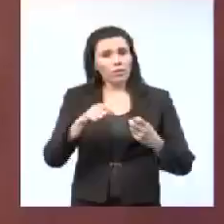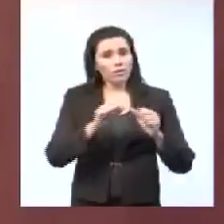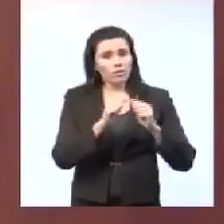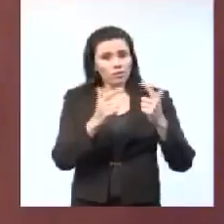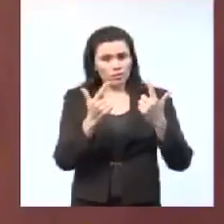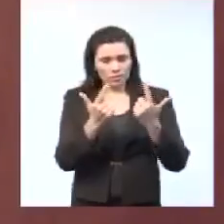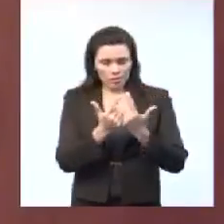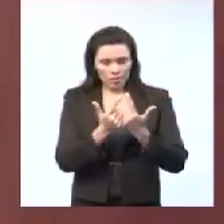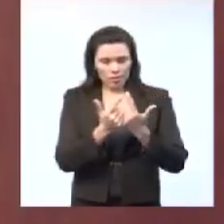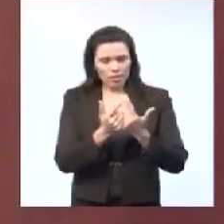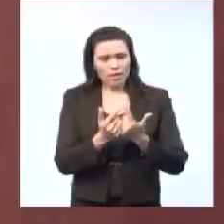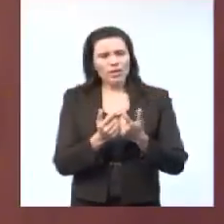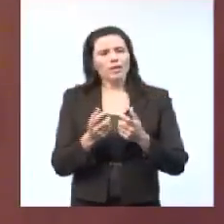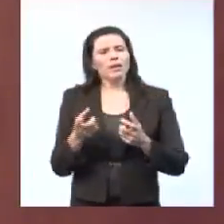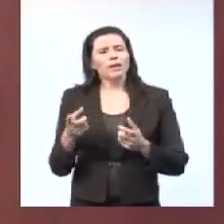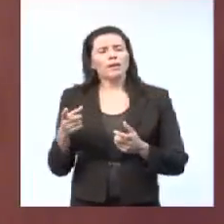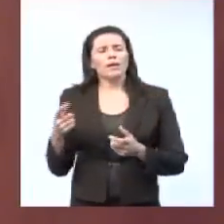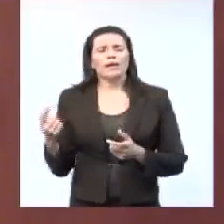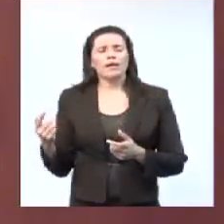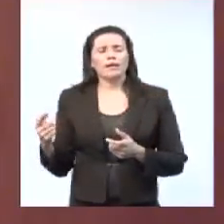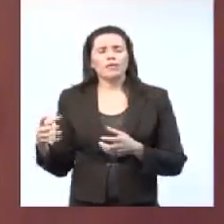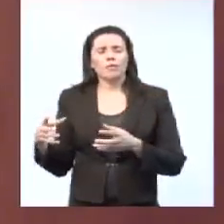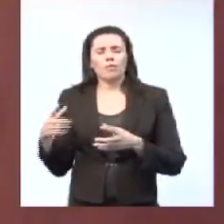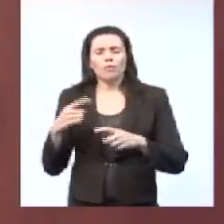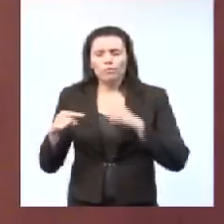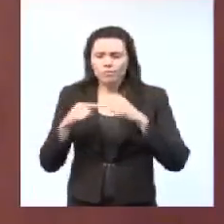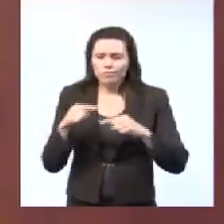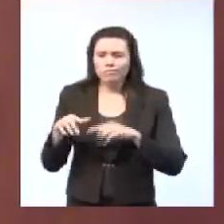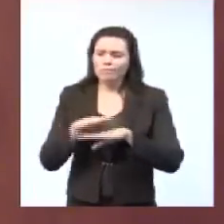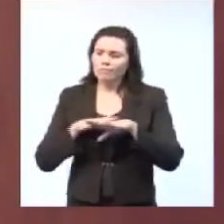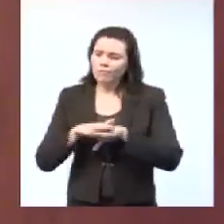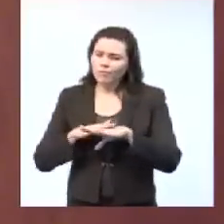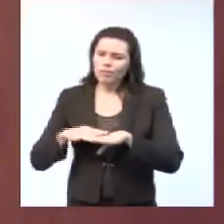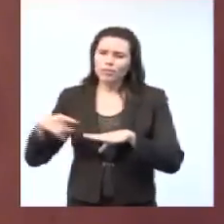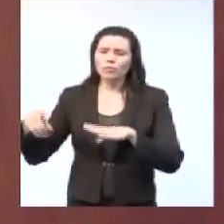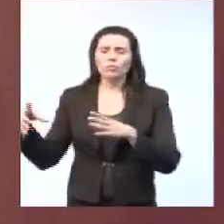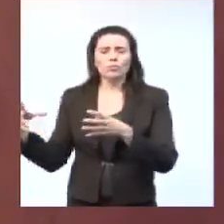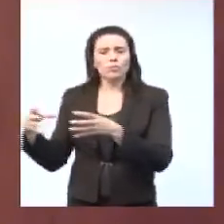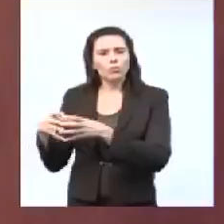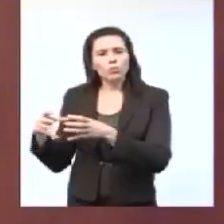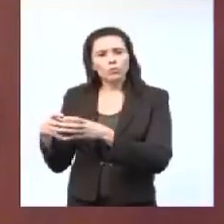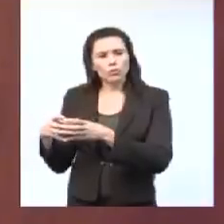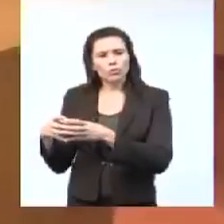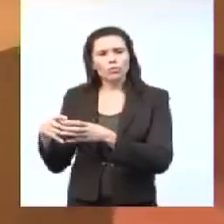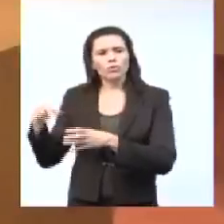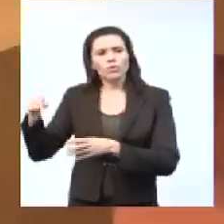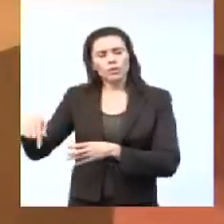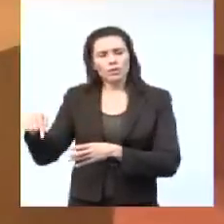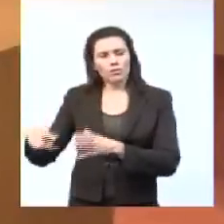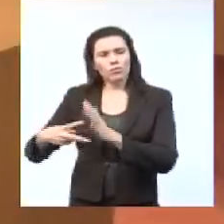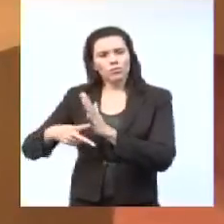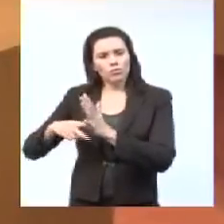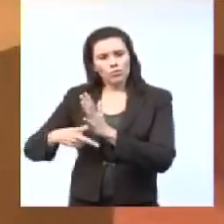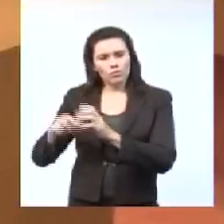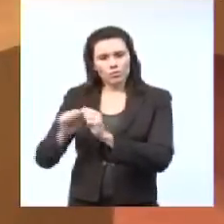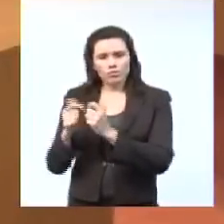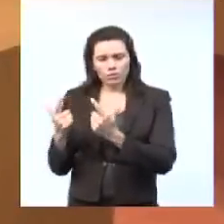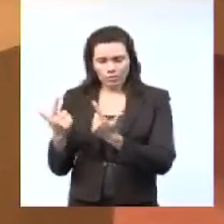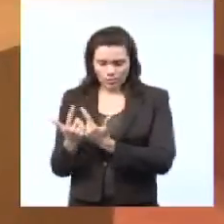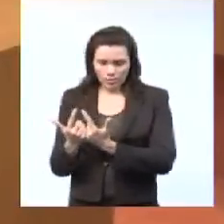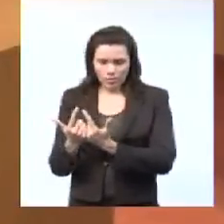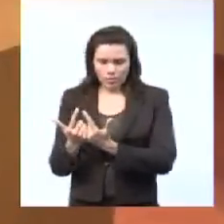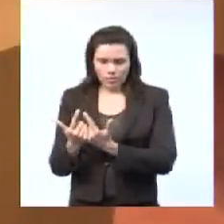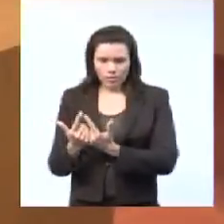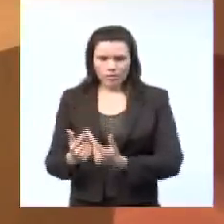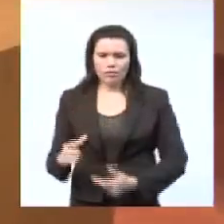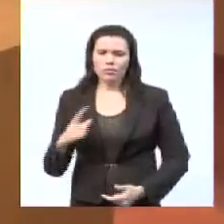inclusive do sindicato, que representa, para se buscar, na verdade, esse entendimento, como eu disse, que seja bom para todos os lados. E que, na verdade, não existe dois lados,